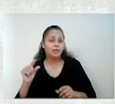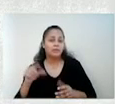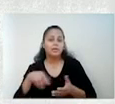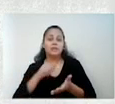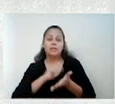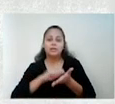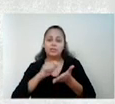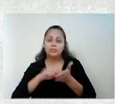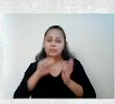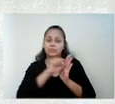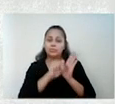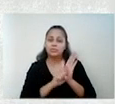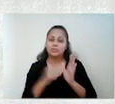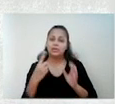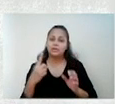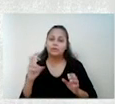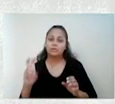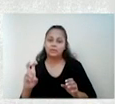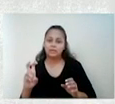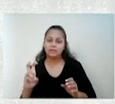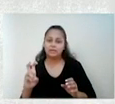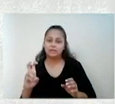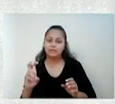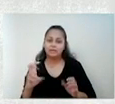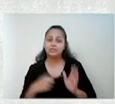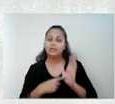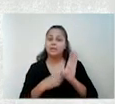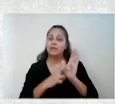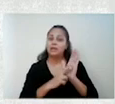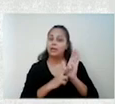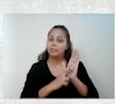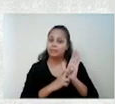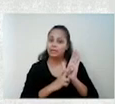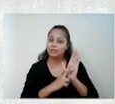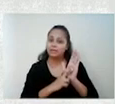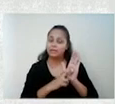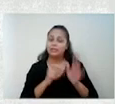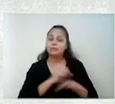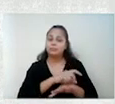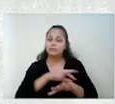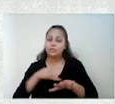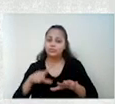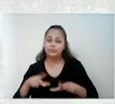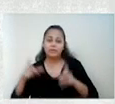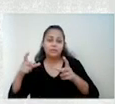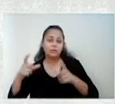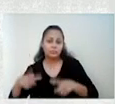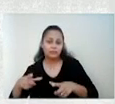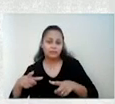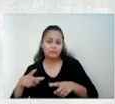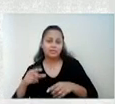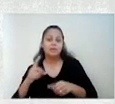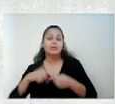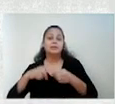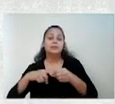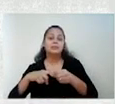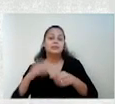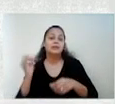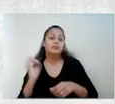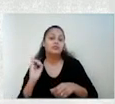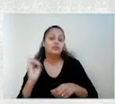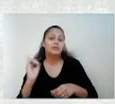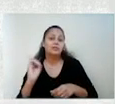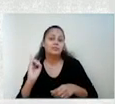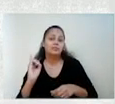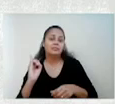manuscrito do século XV, representando as diversas ocupações em uma cidade medieval italiana. Né? Então,